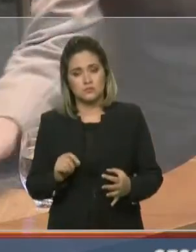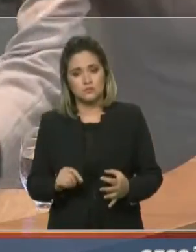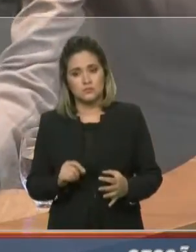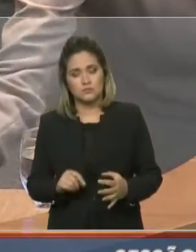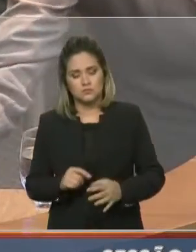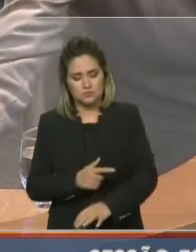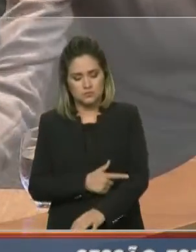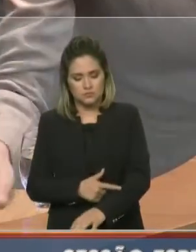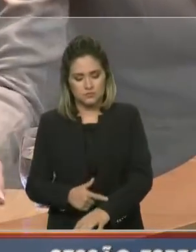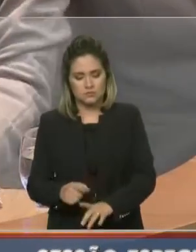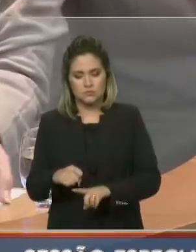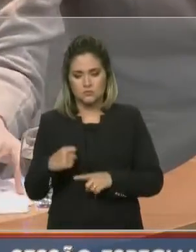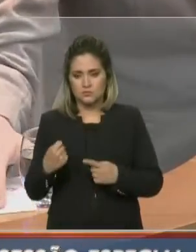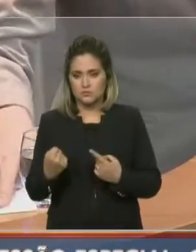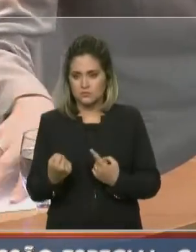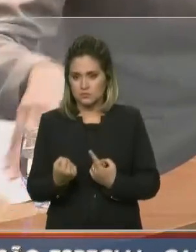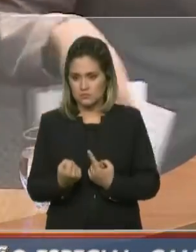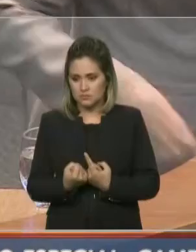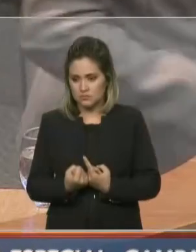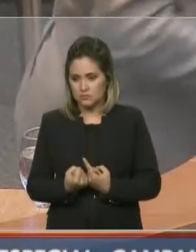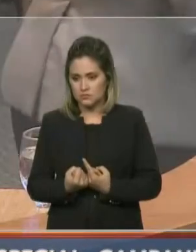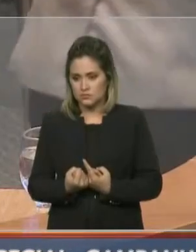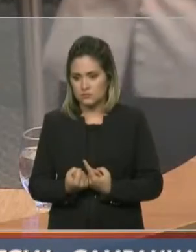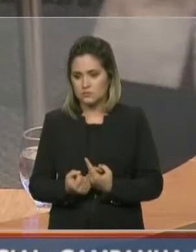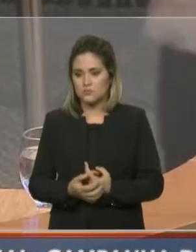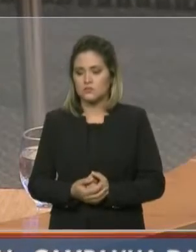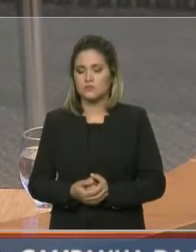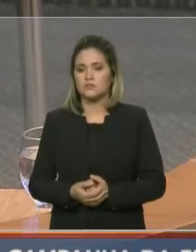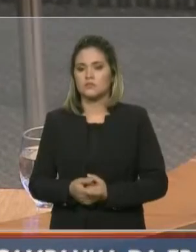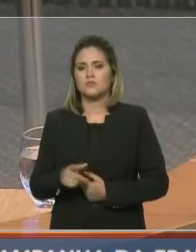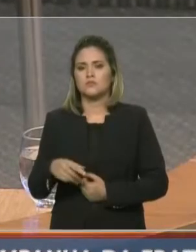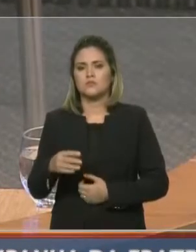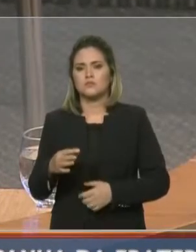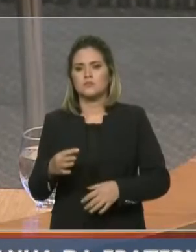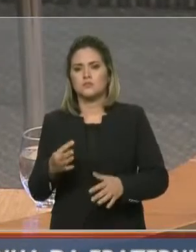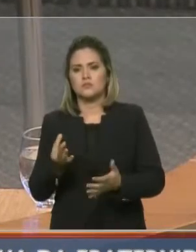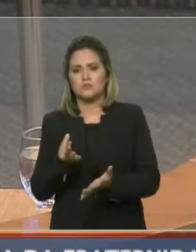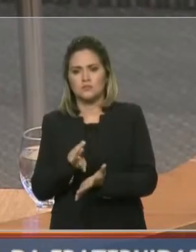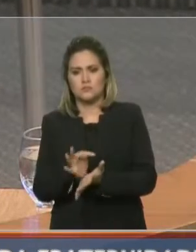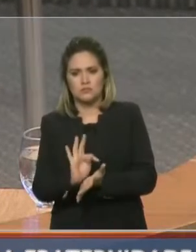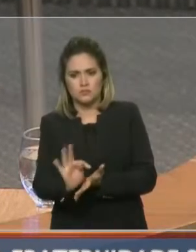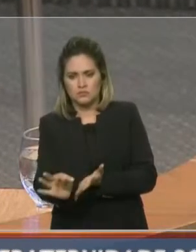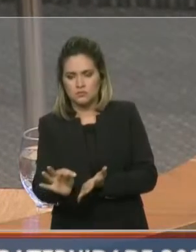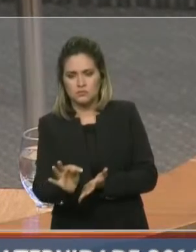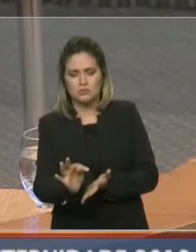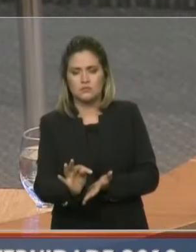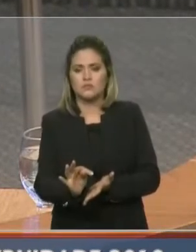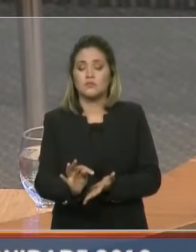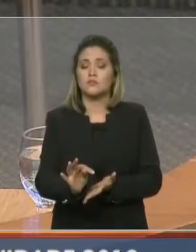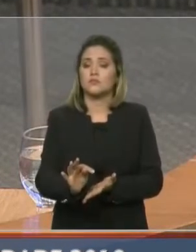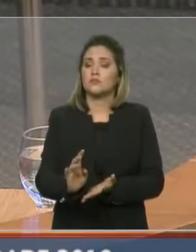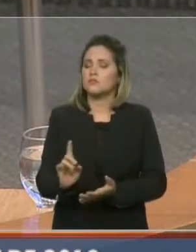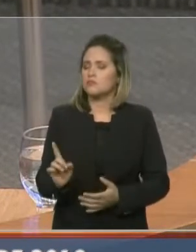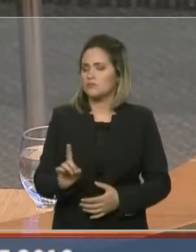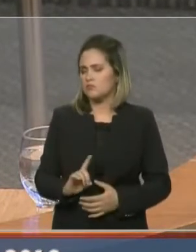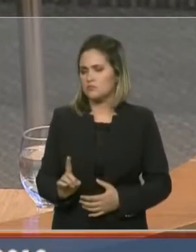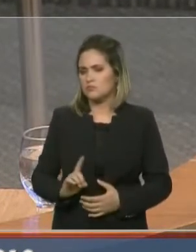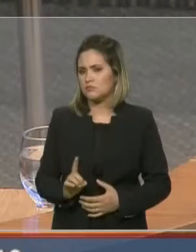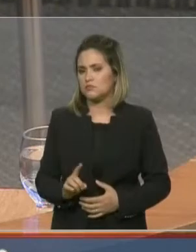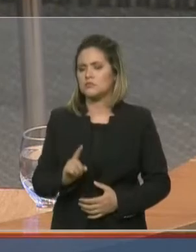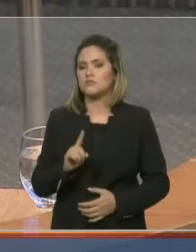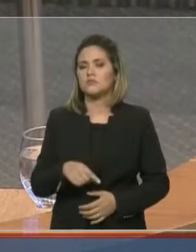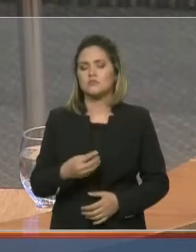é somente uma teoria, mas uma prática de vida que a própria Igreja